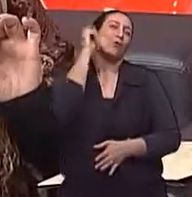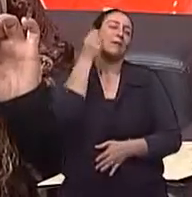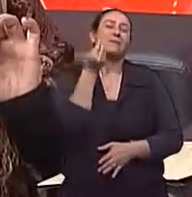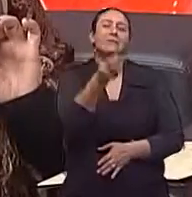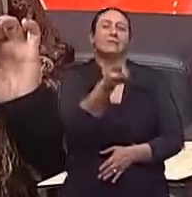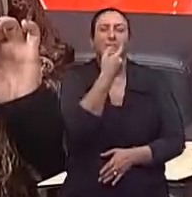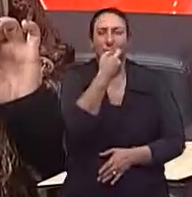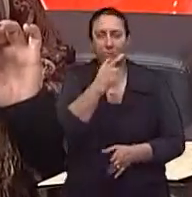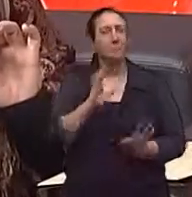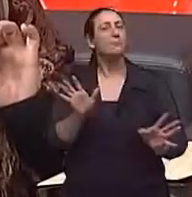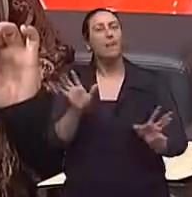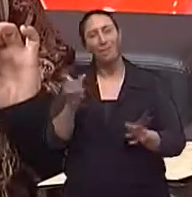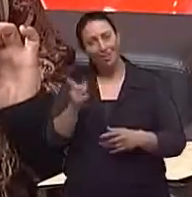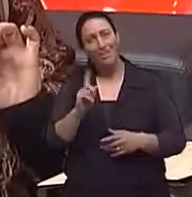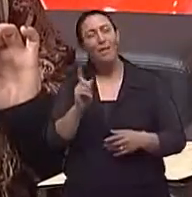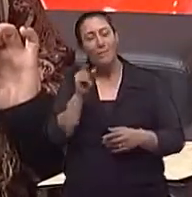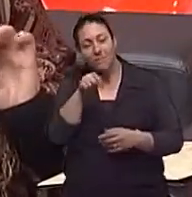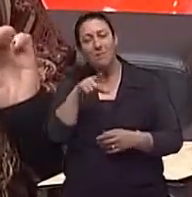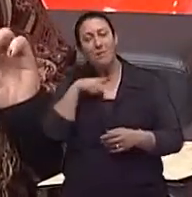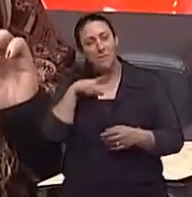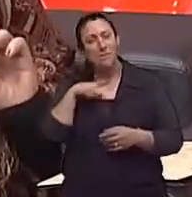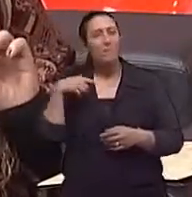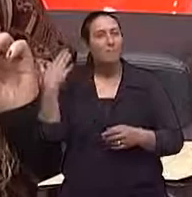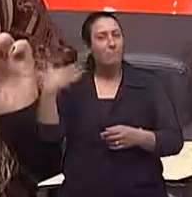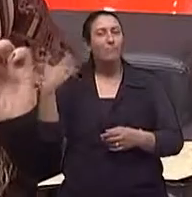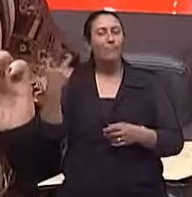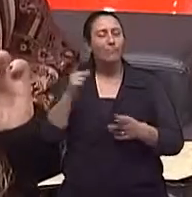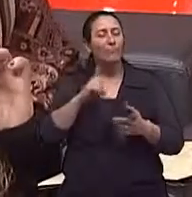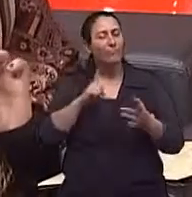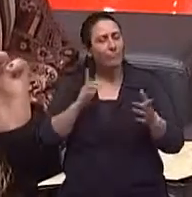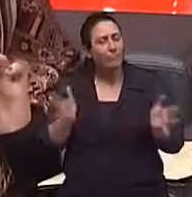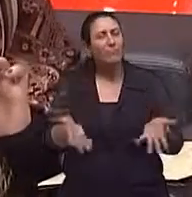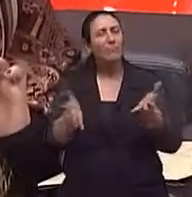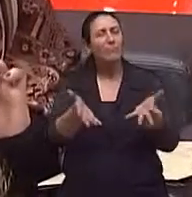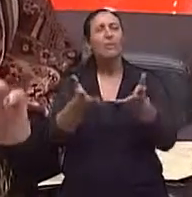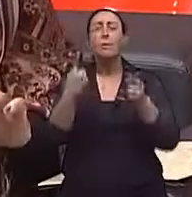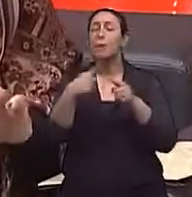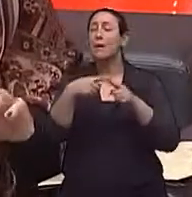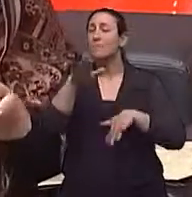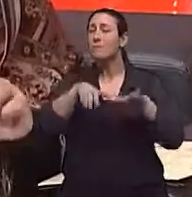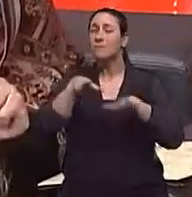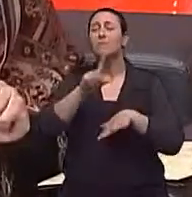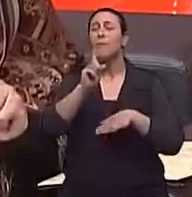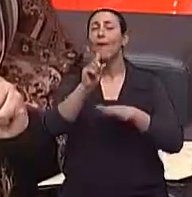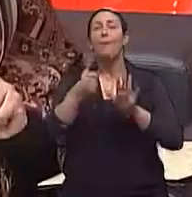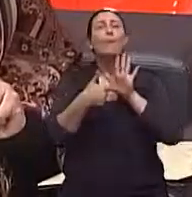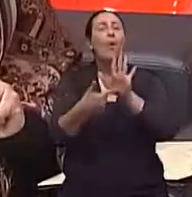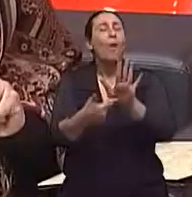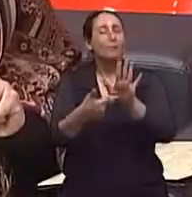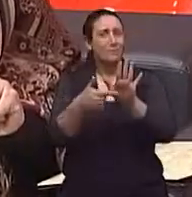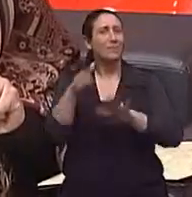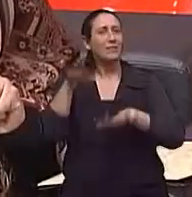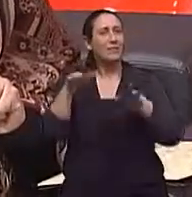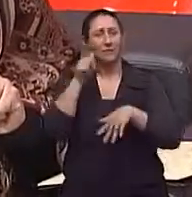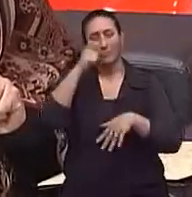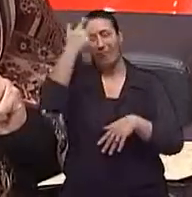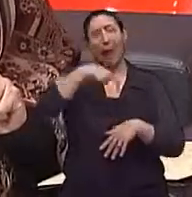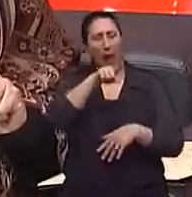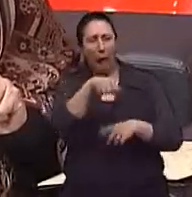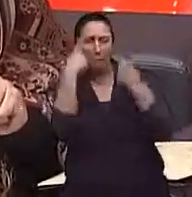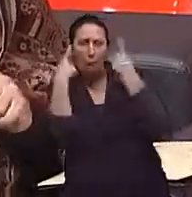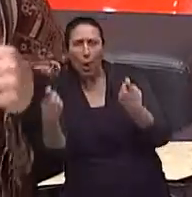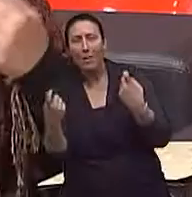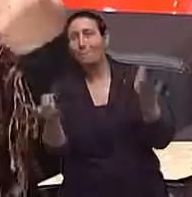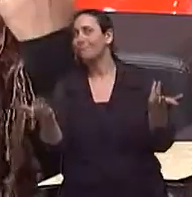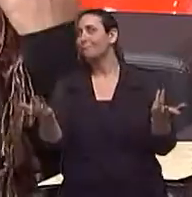cabeça né poder compreender que esse sintoma está refletindo algo que muitas vezes não ia trazido porque é difícil dizer que a mulher em situação de violência